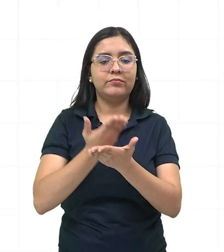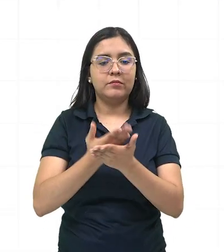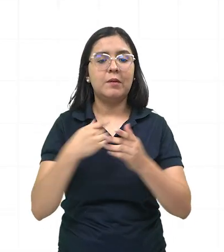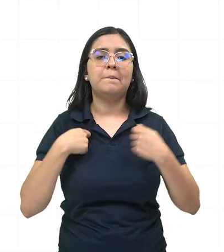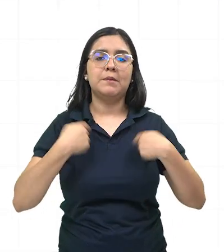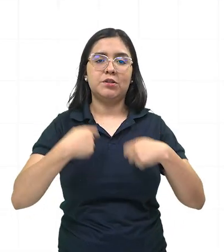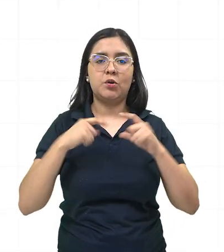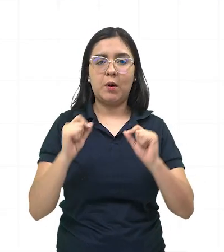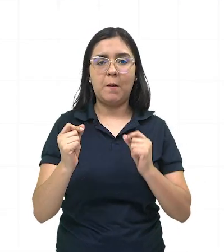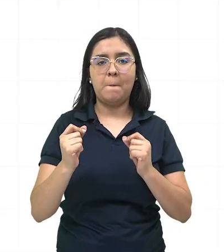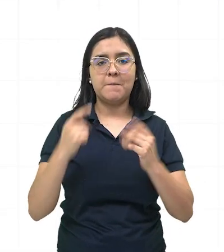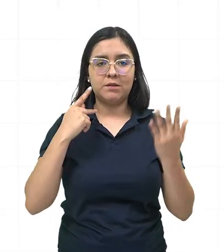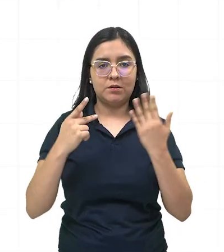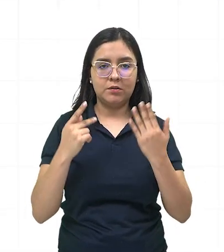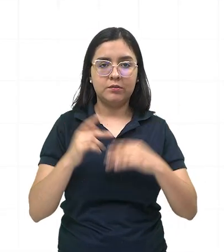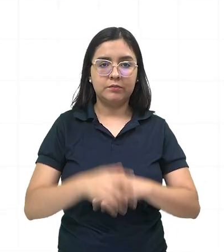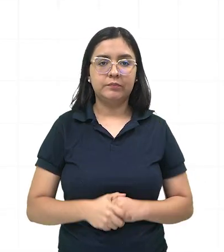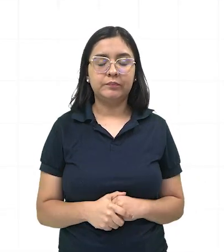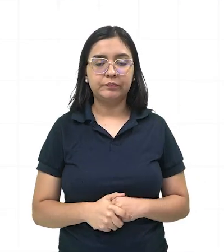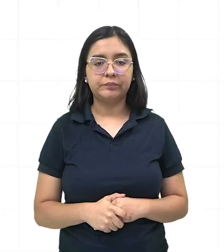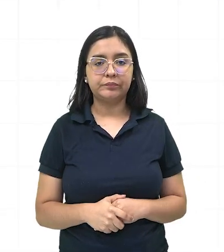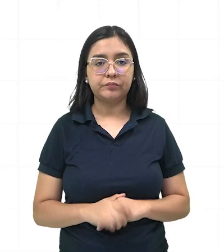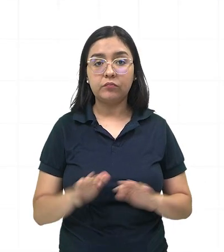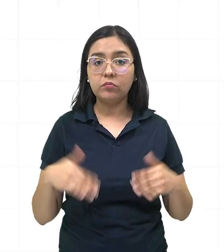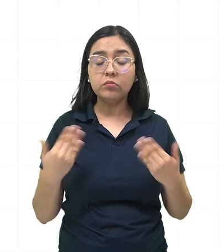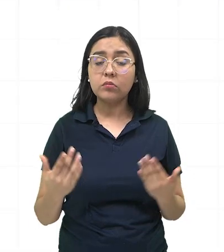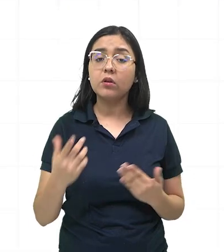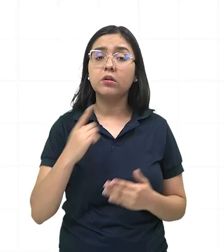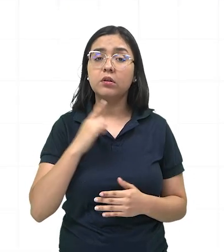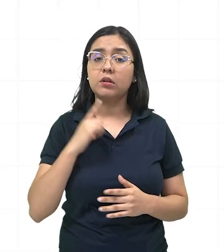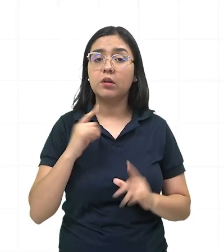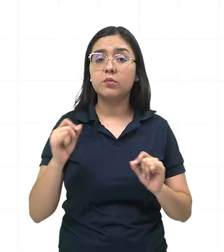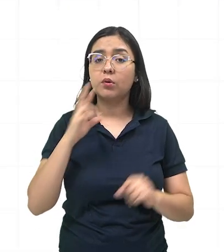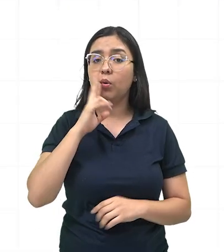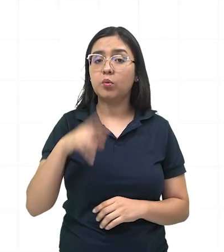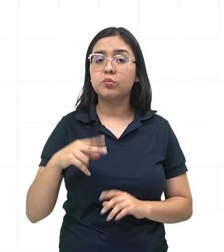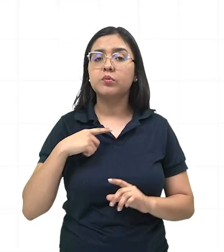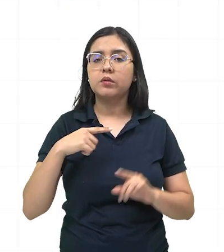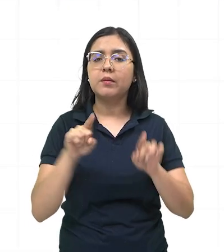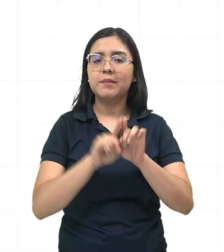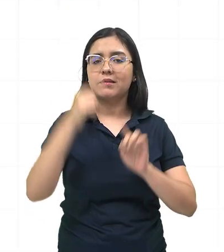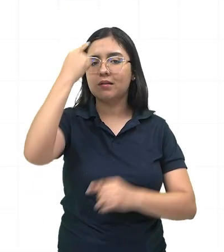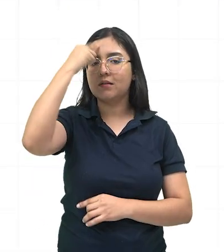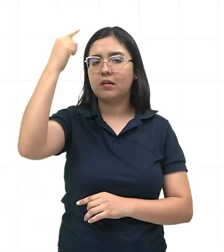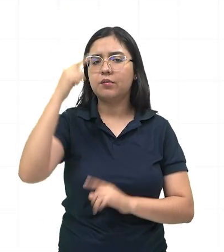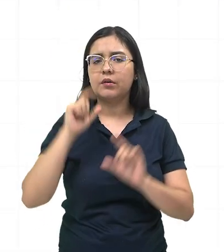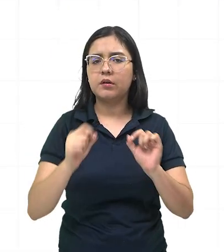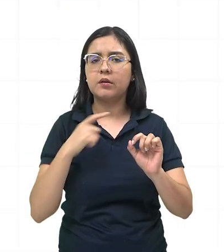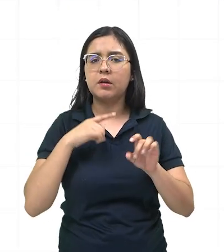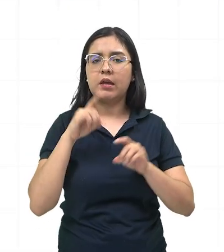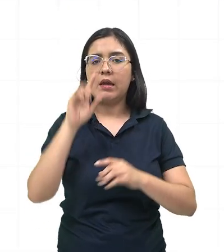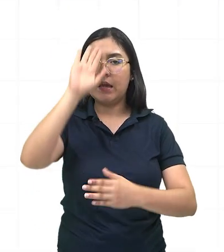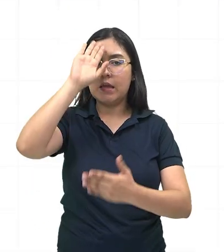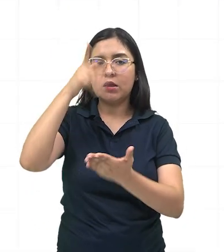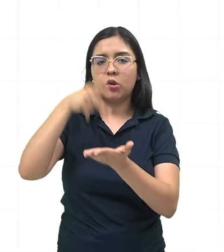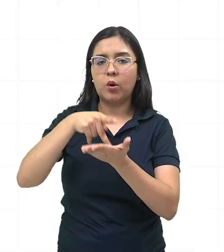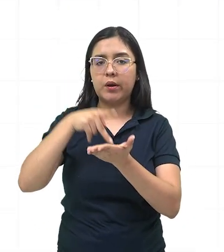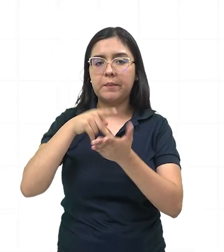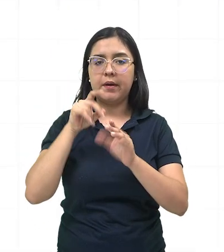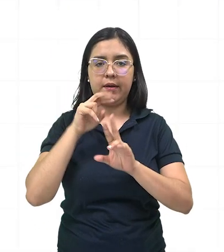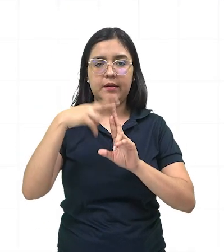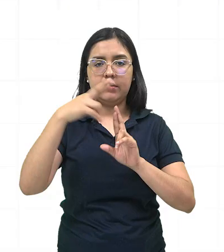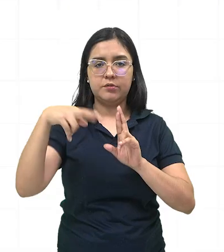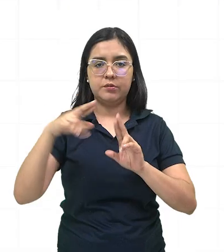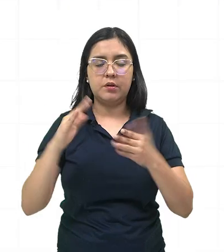de um psiquiatra ou um inquisidor. Então, Bertrand Russell ele vai trabalhar essa ideia de dogma religioso,